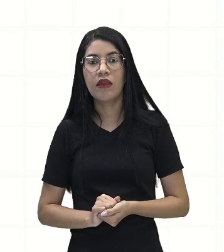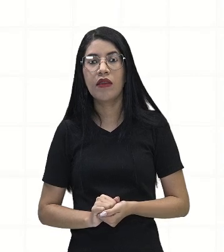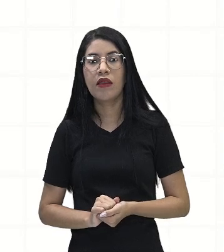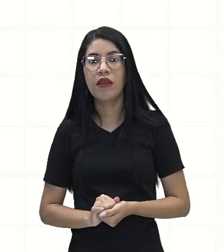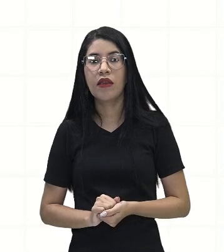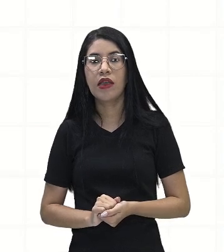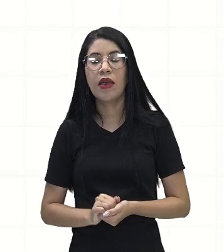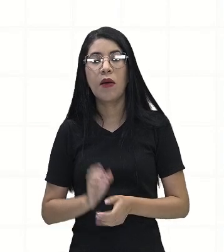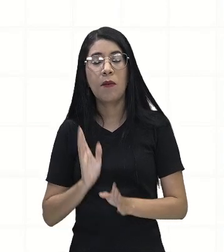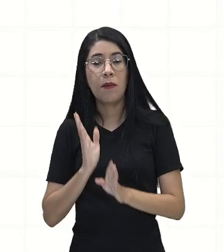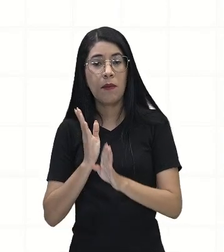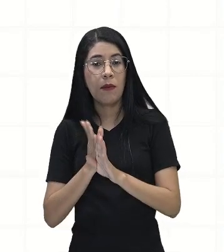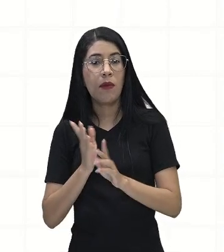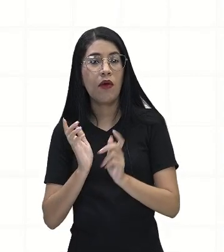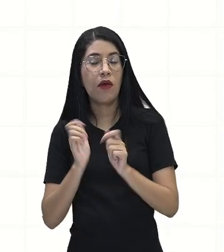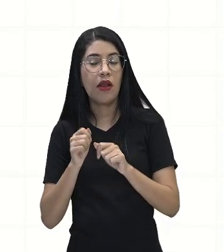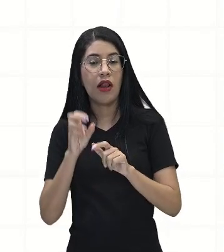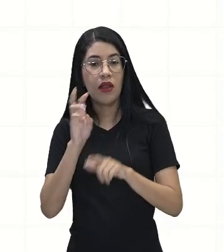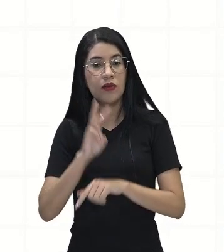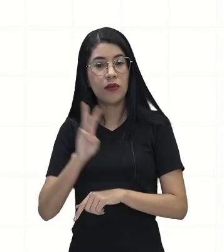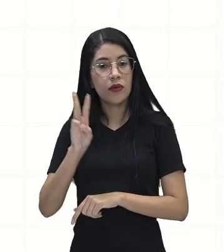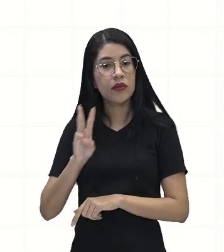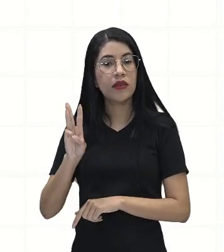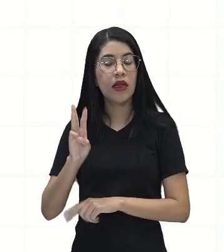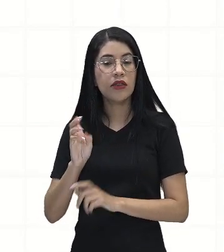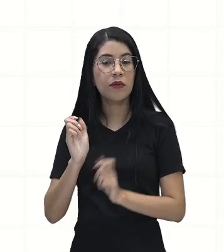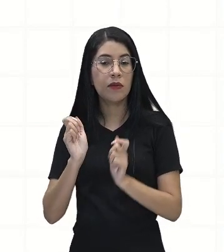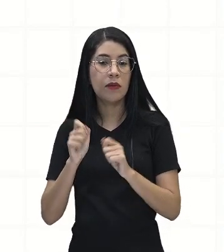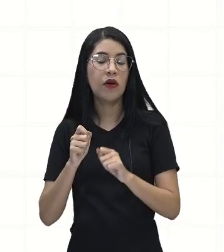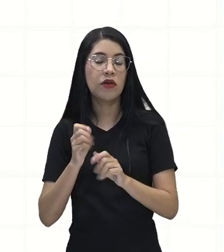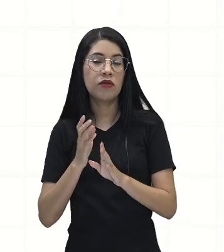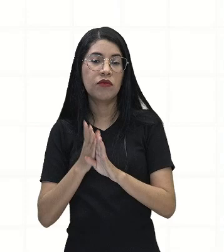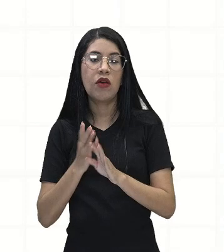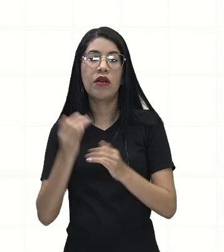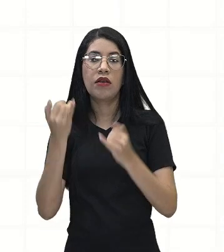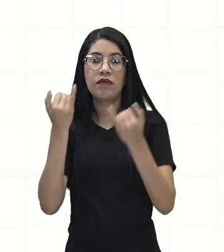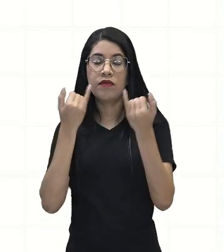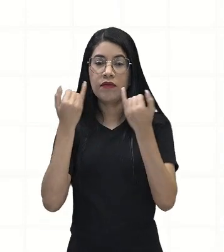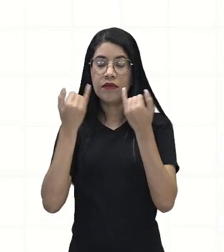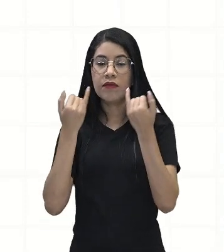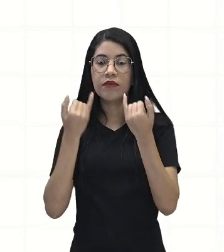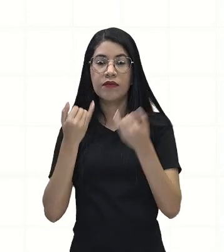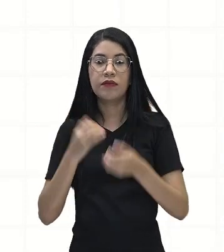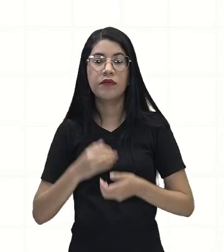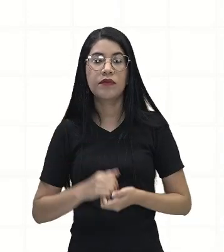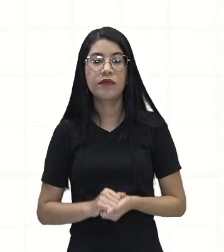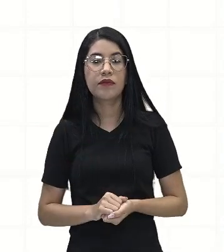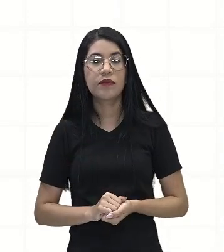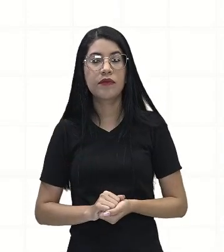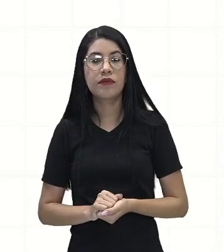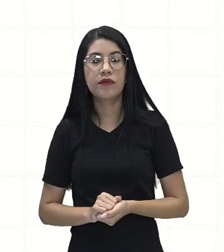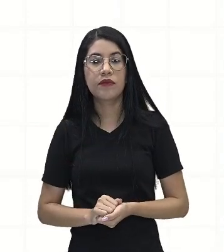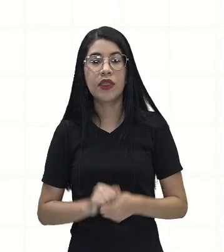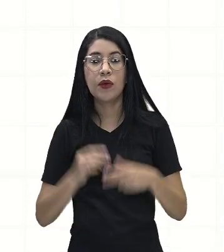Atlas Nacional Digital do IBGE, onde pode ser acessado através desse